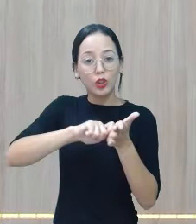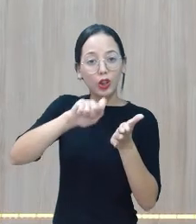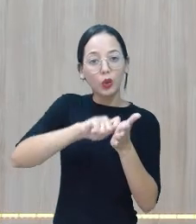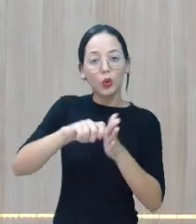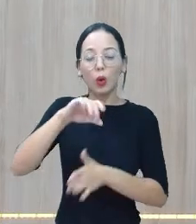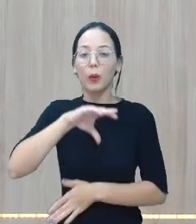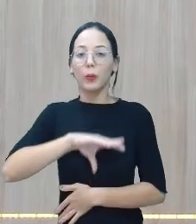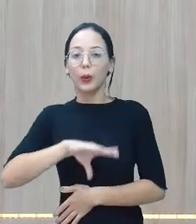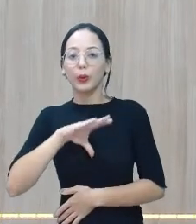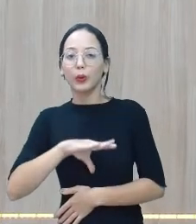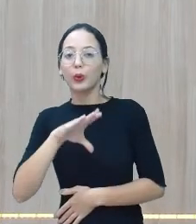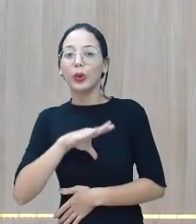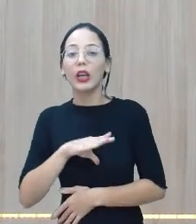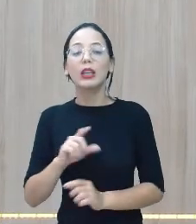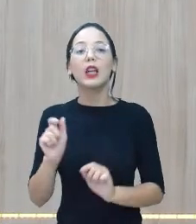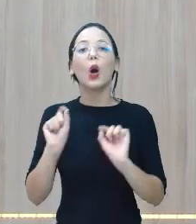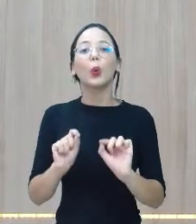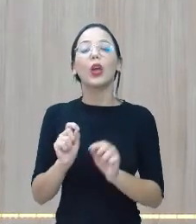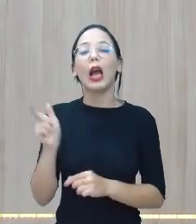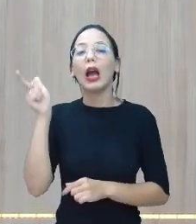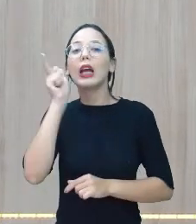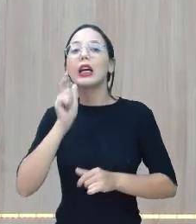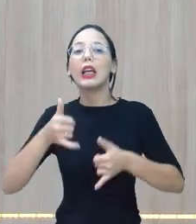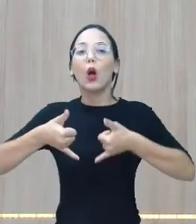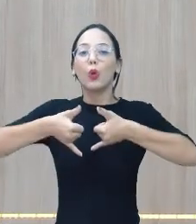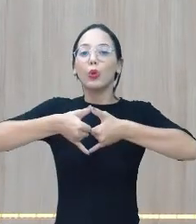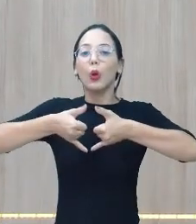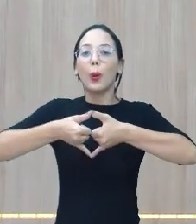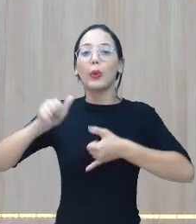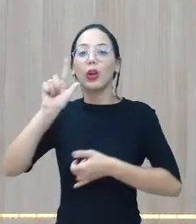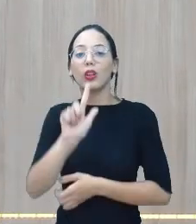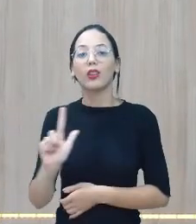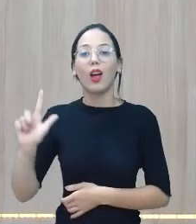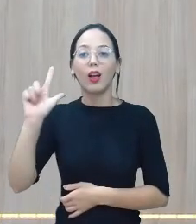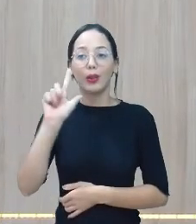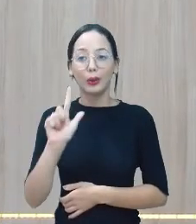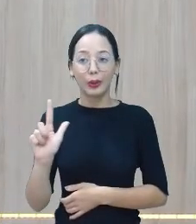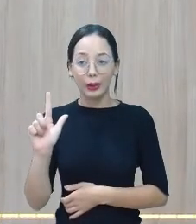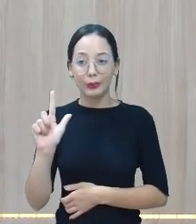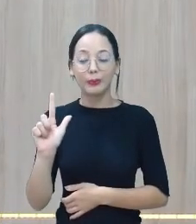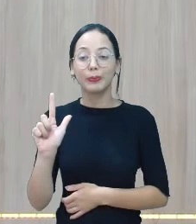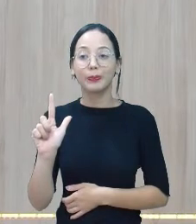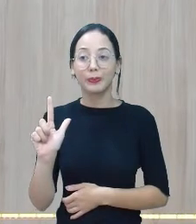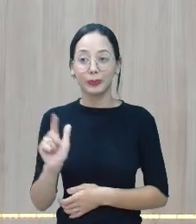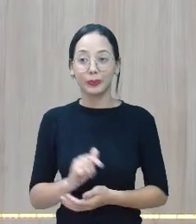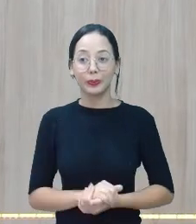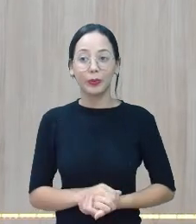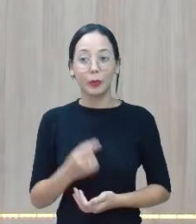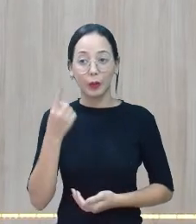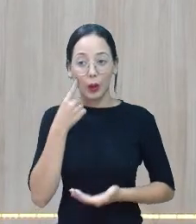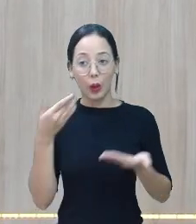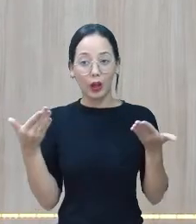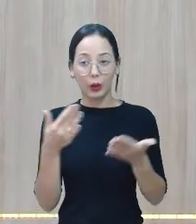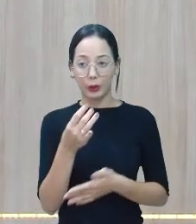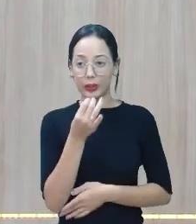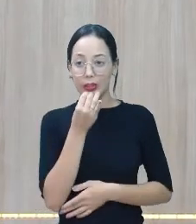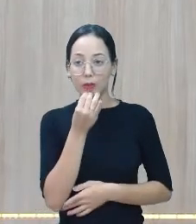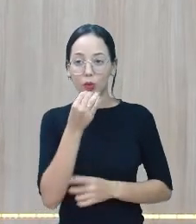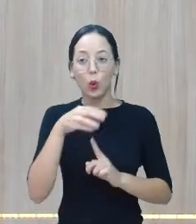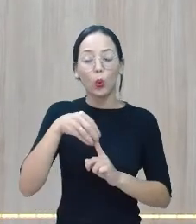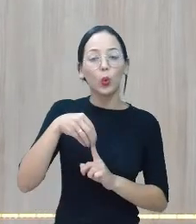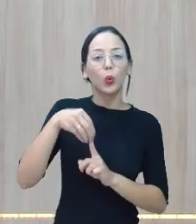língua portuguesa a ganhar o Nobel de Literatura. Veja aqui nesta aqui. O